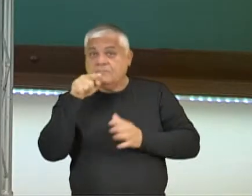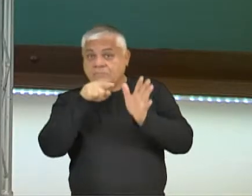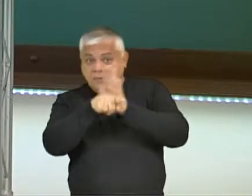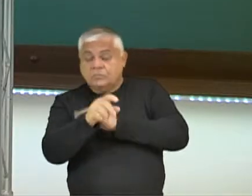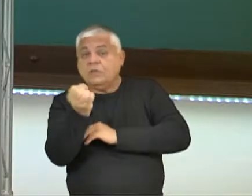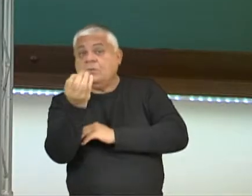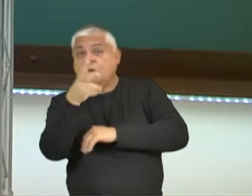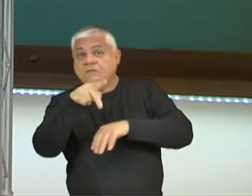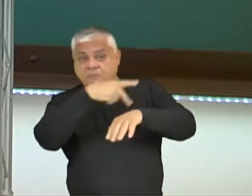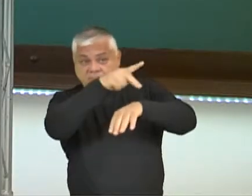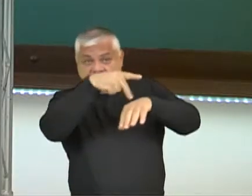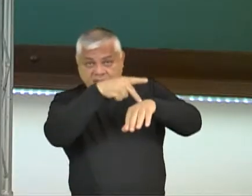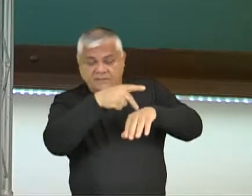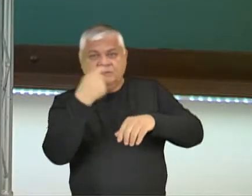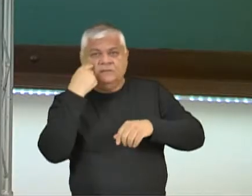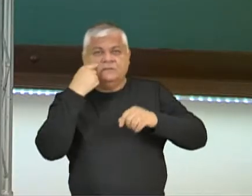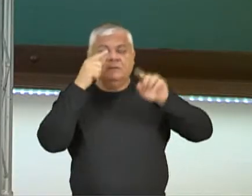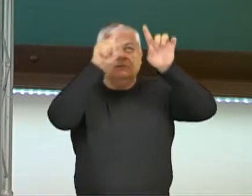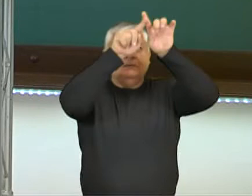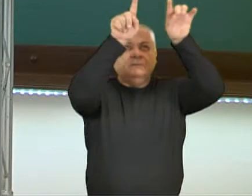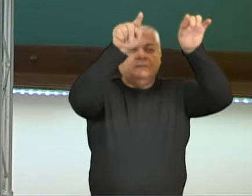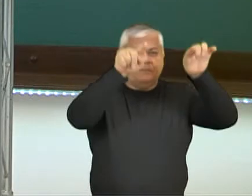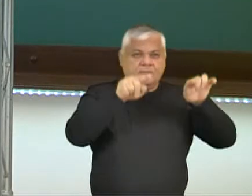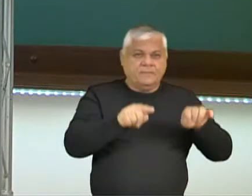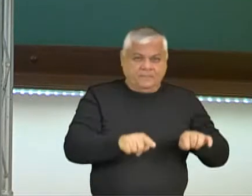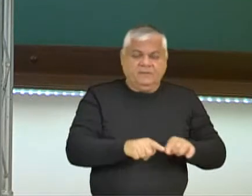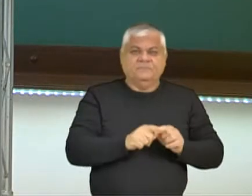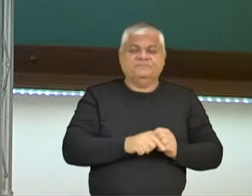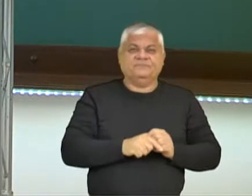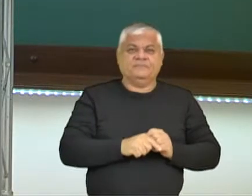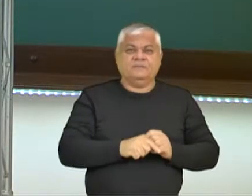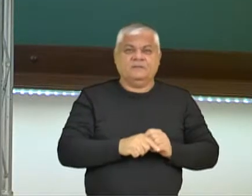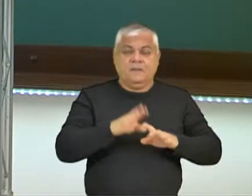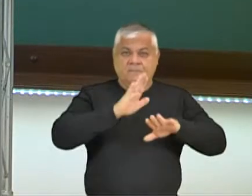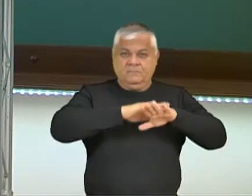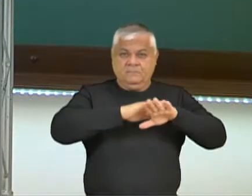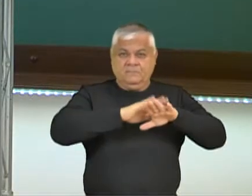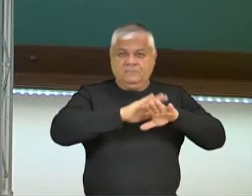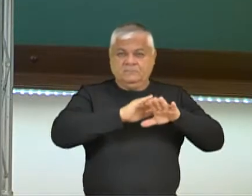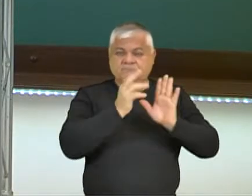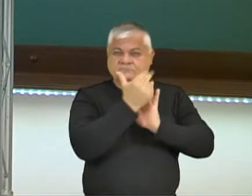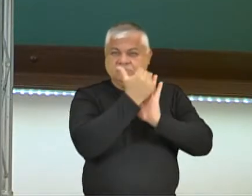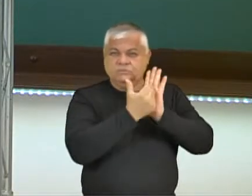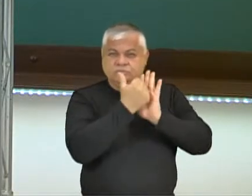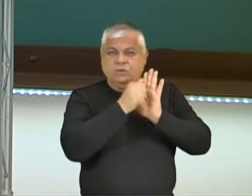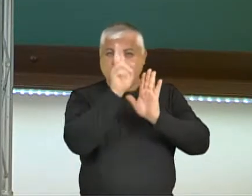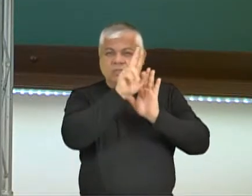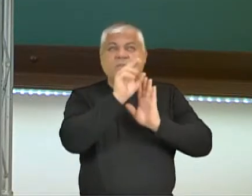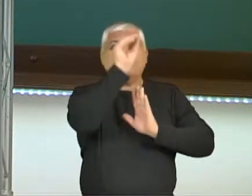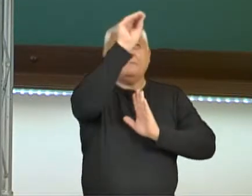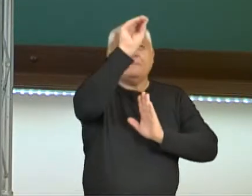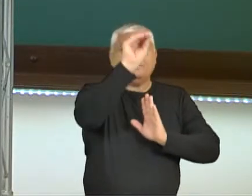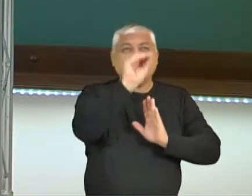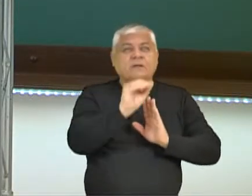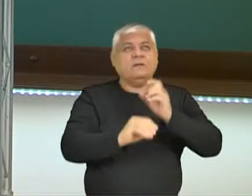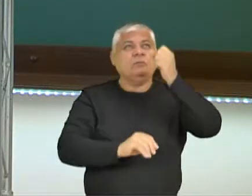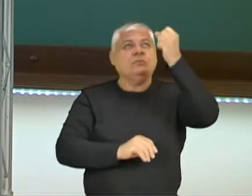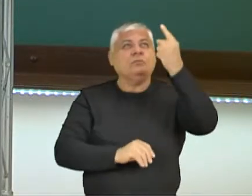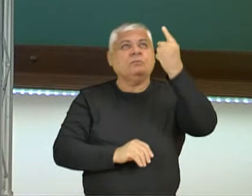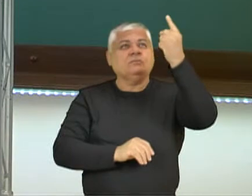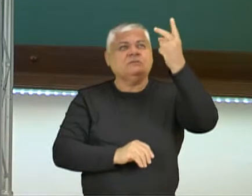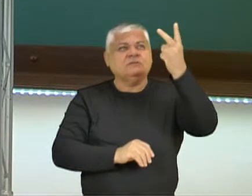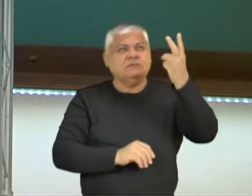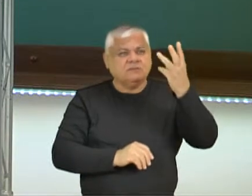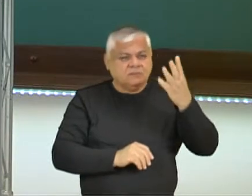foram, eles pegaram o artista mais popular de cada país. Ok? Pesquisado pelo Google. Então, se eu somar todos